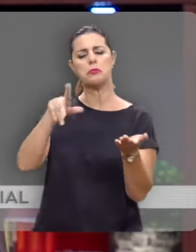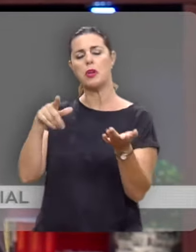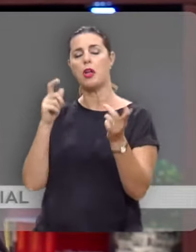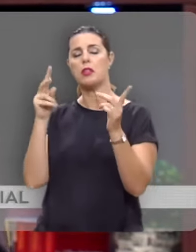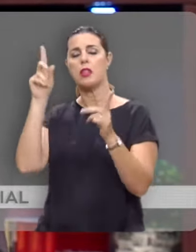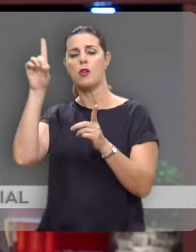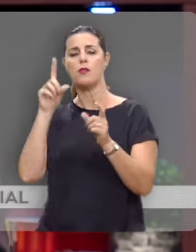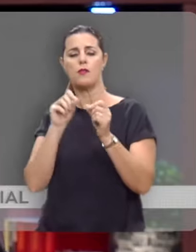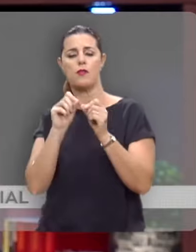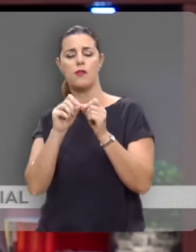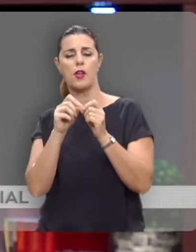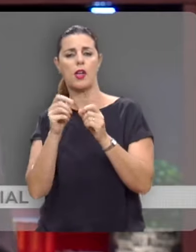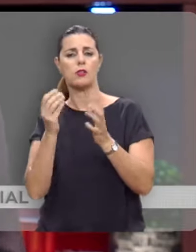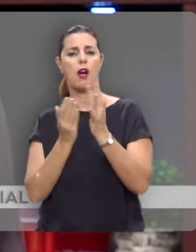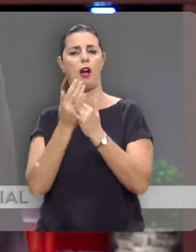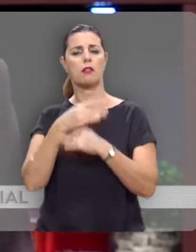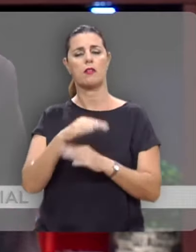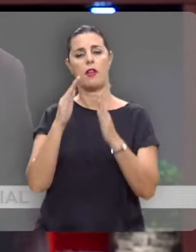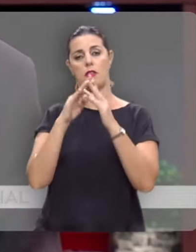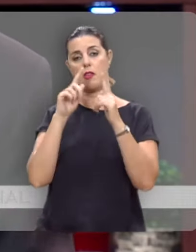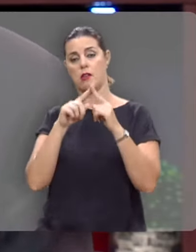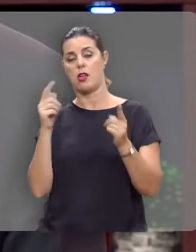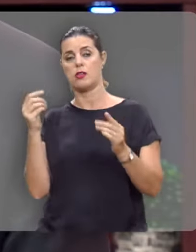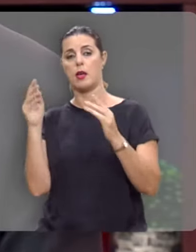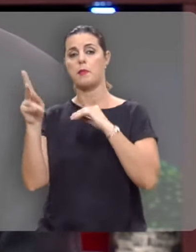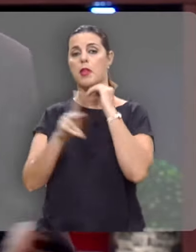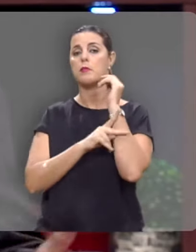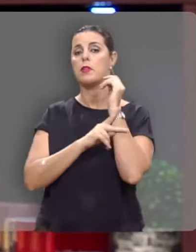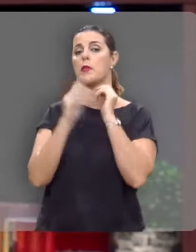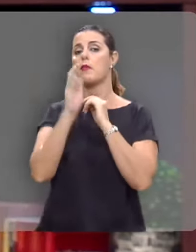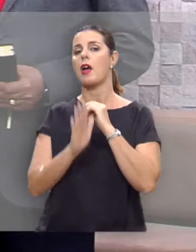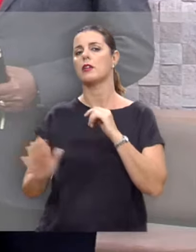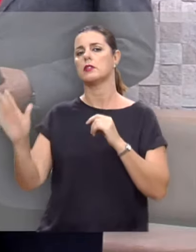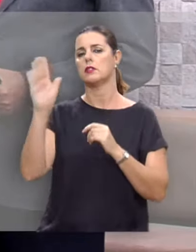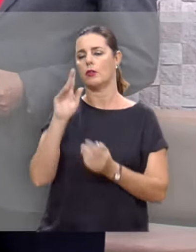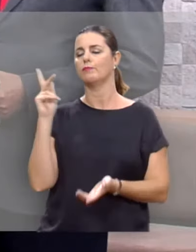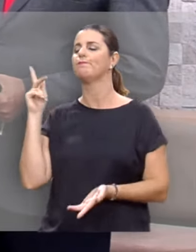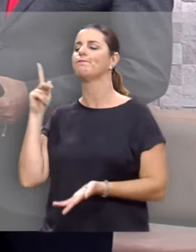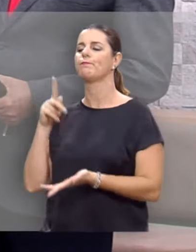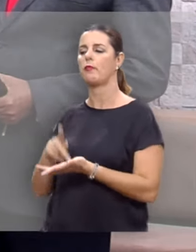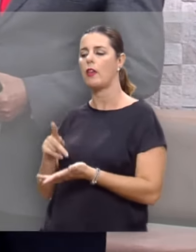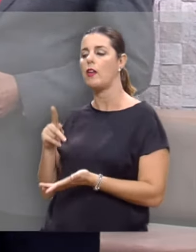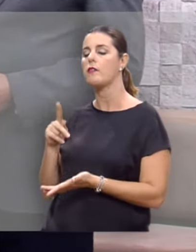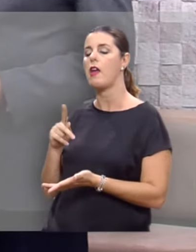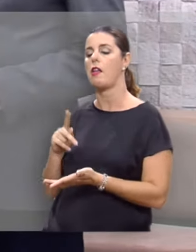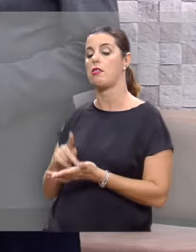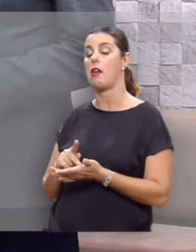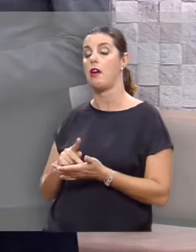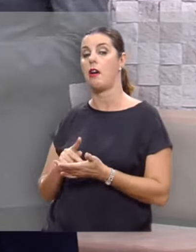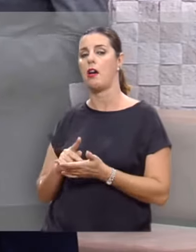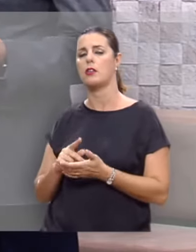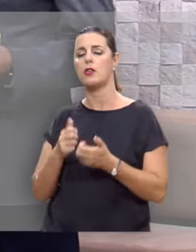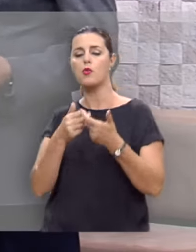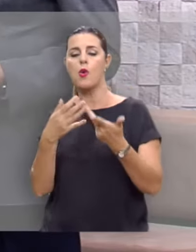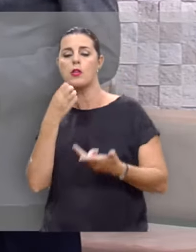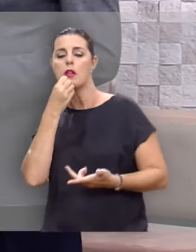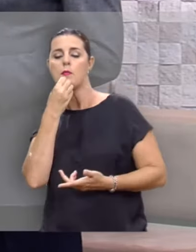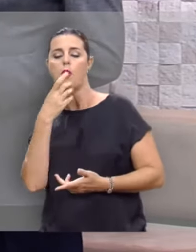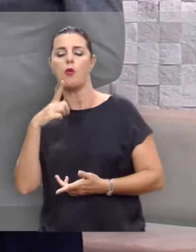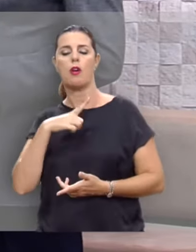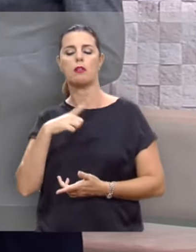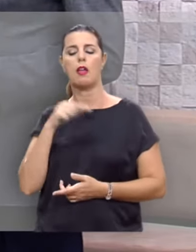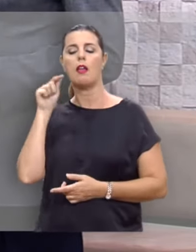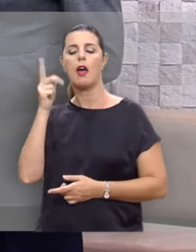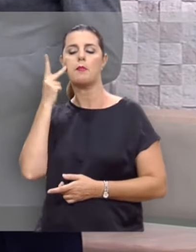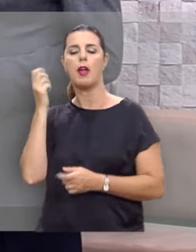daquilo que Deus tem feito por meio da Igreja Presbiteriana do Brasil, não é verdade, Reverendo Hernandes? É verdade, Rodrigo, e tanta coisa boa